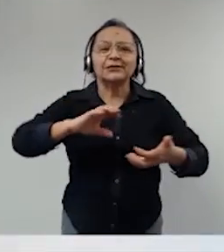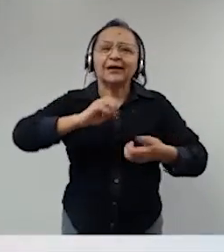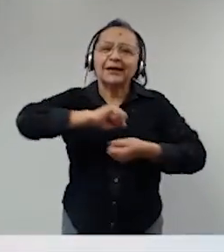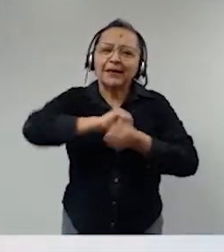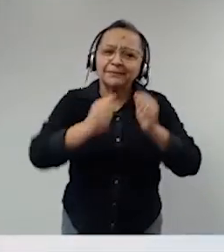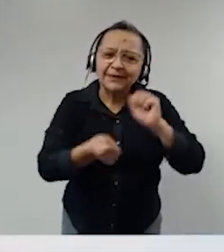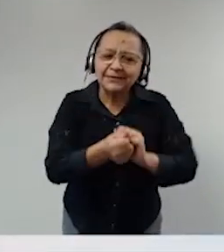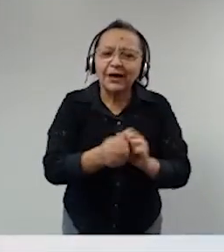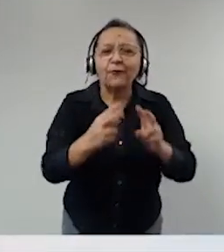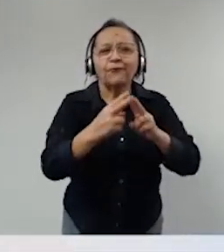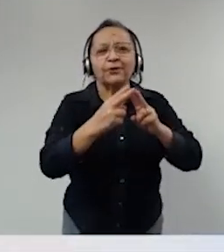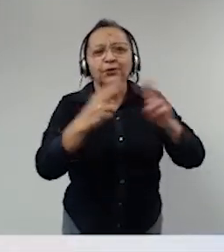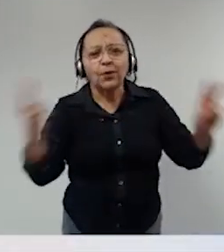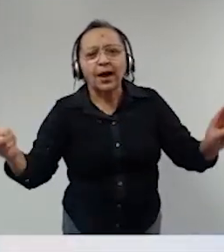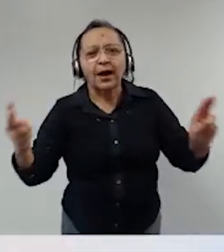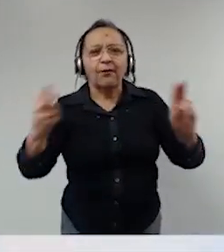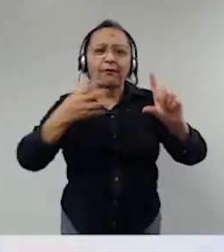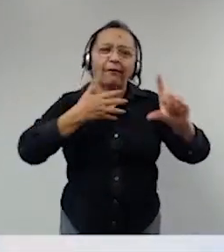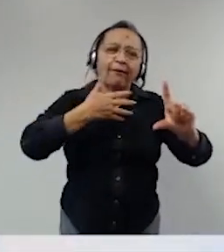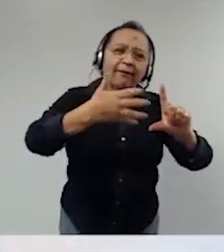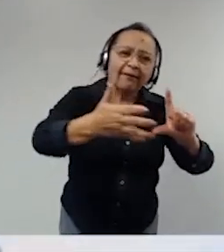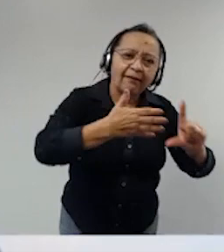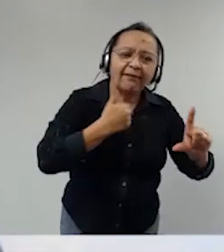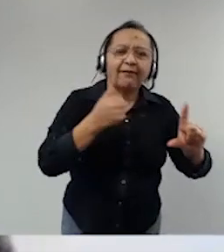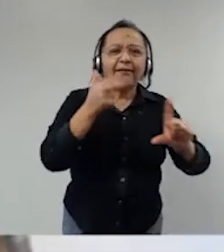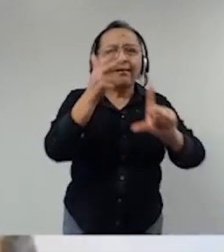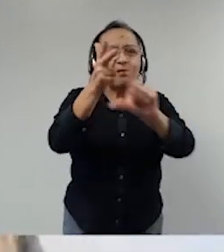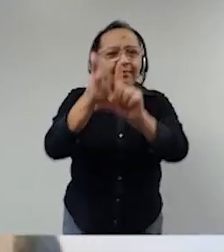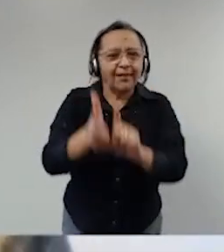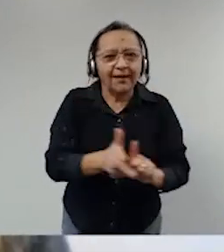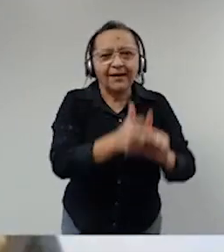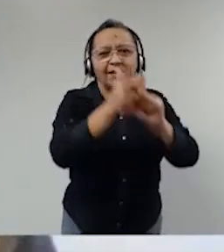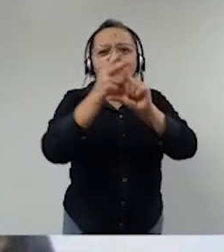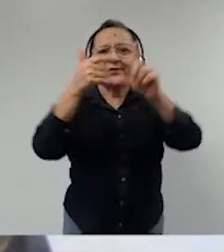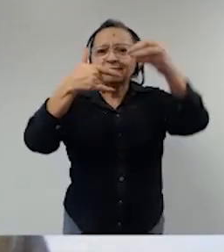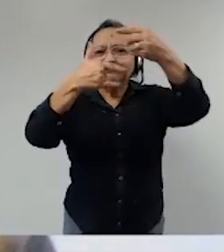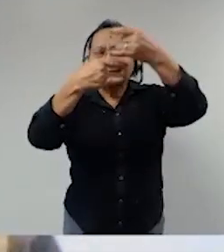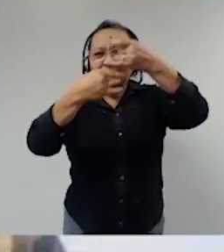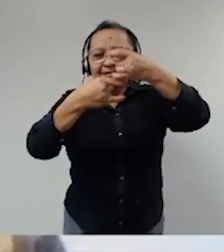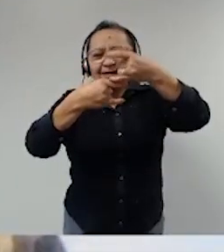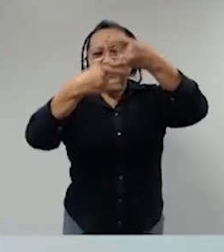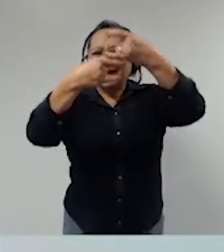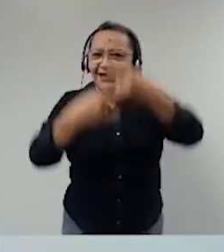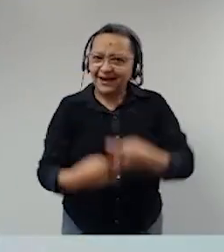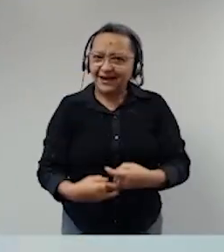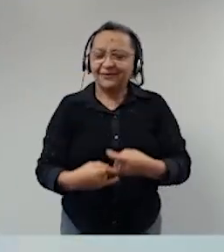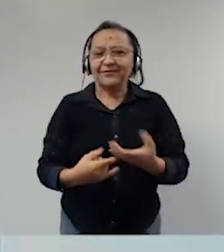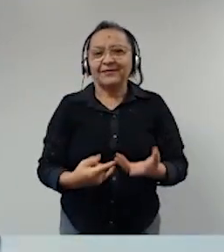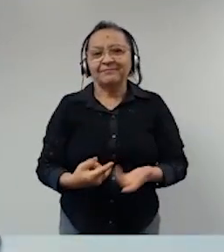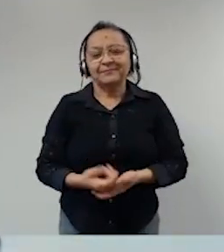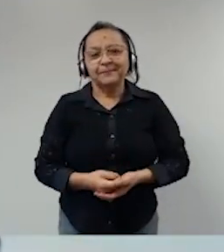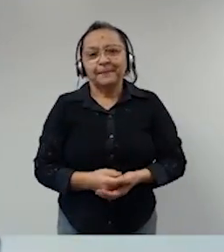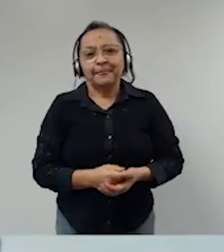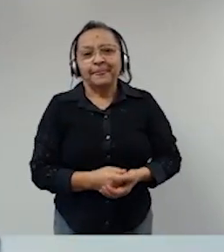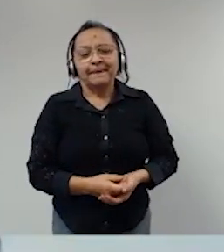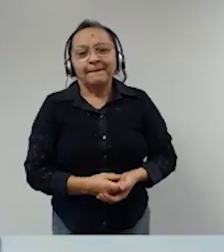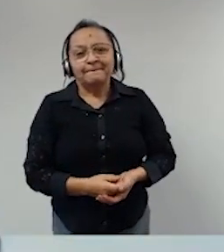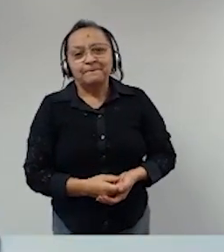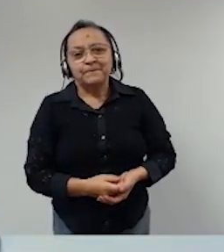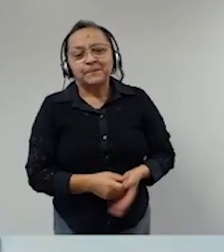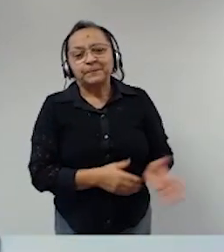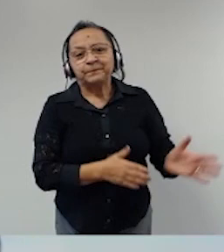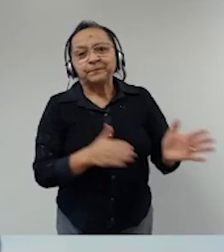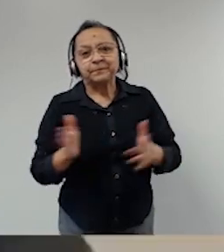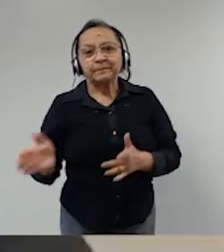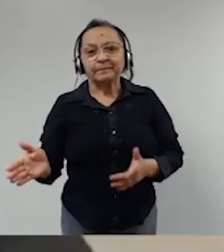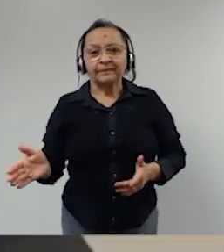sido muito satisfatório. Acho que essa é a minha mensagem final. Muito bem, Sandra, muito bem. João